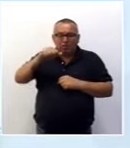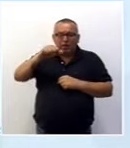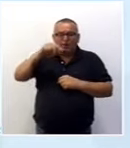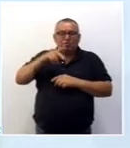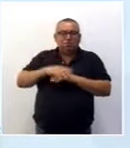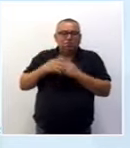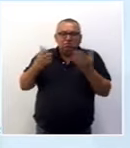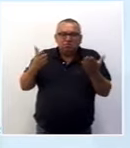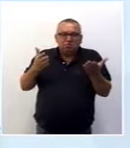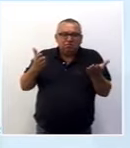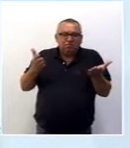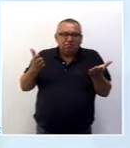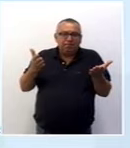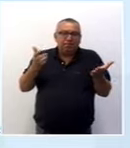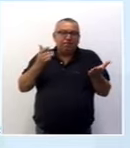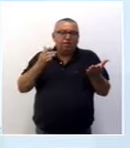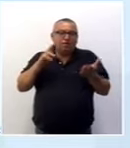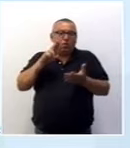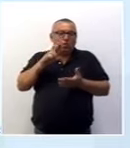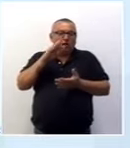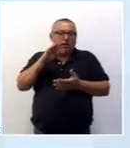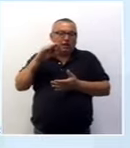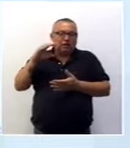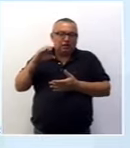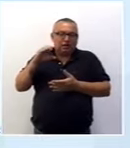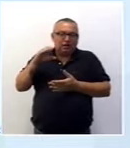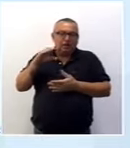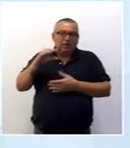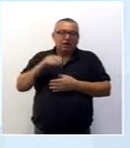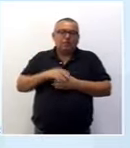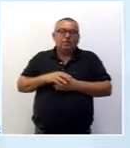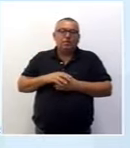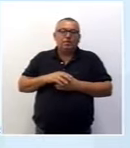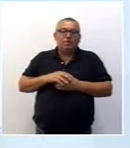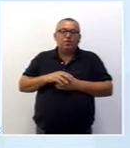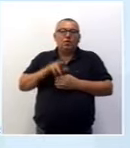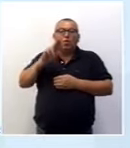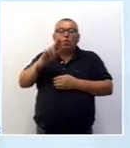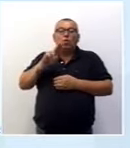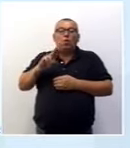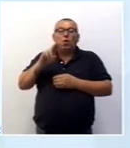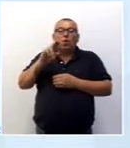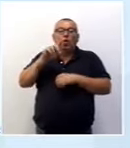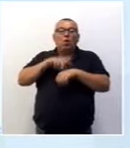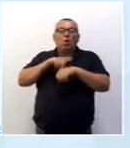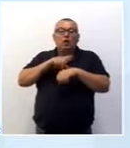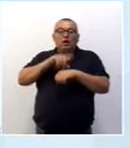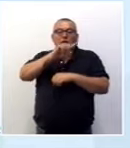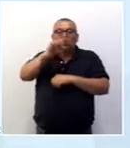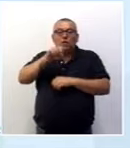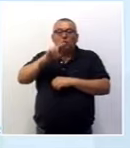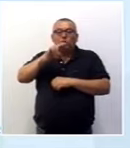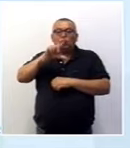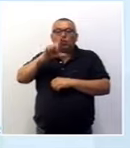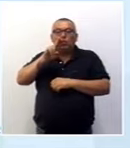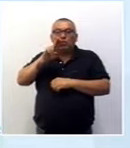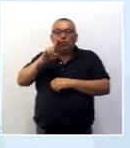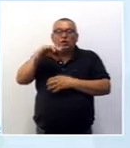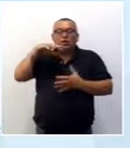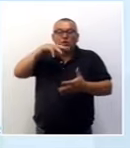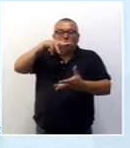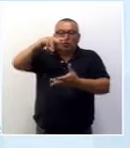comigo? Então esse UTC aí o apelido dele é horário Zulu, que é a hora internacional, tá? Que no caso aqui